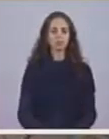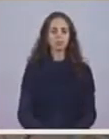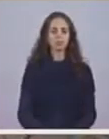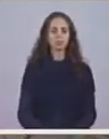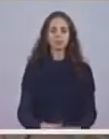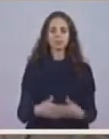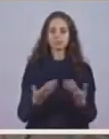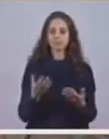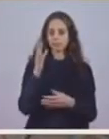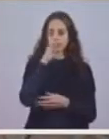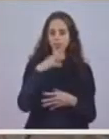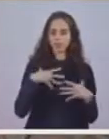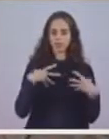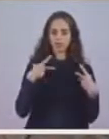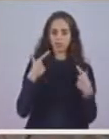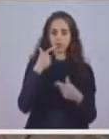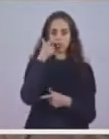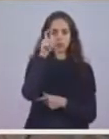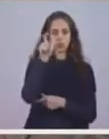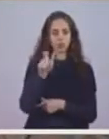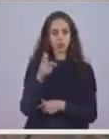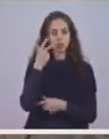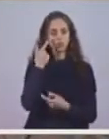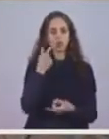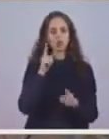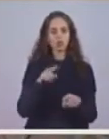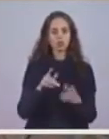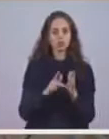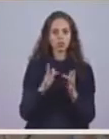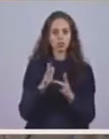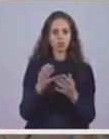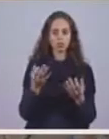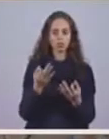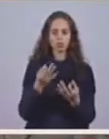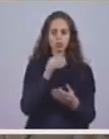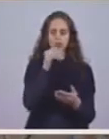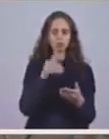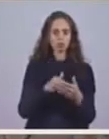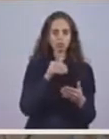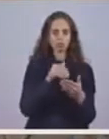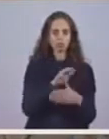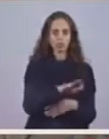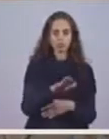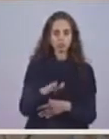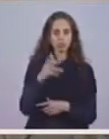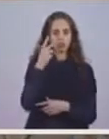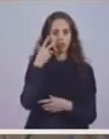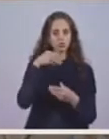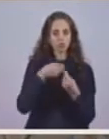E se o Espírito daquele que ressuscitou Jesus de entre os mortos habita em